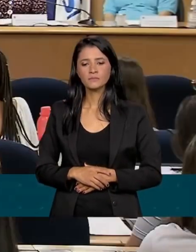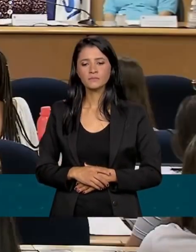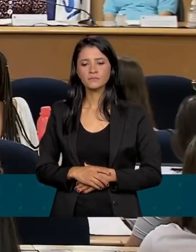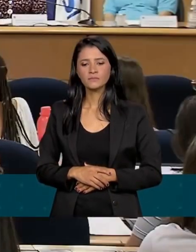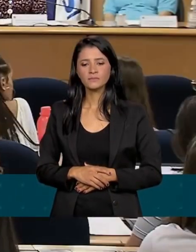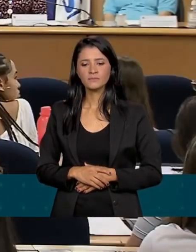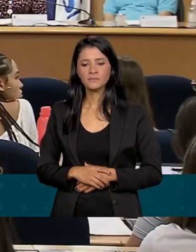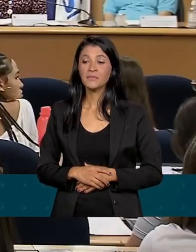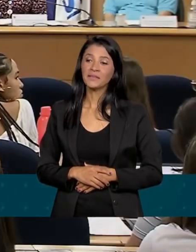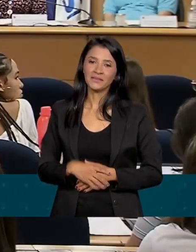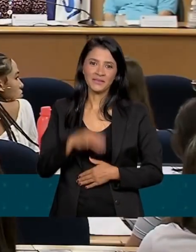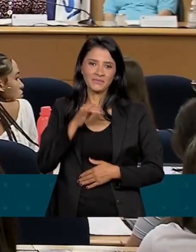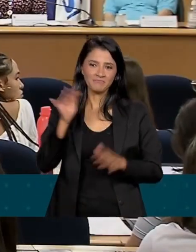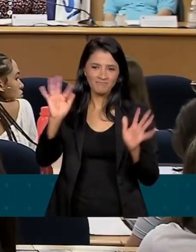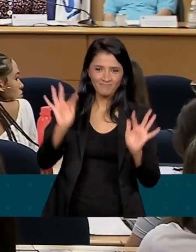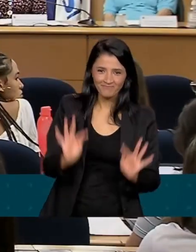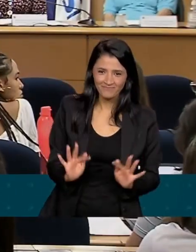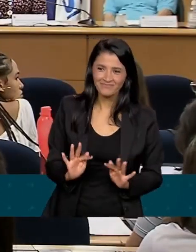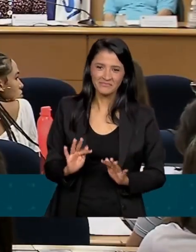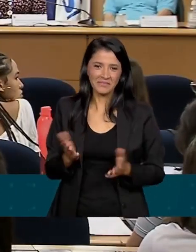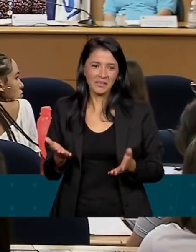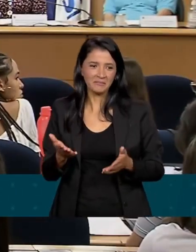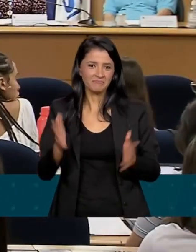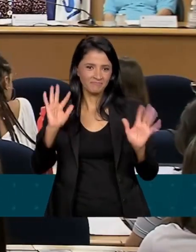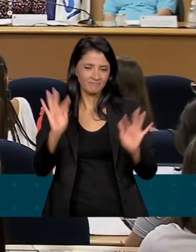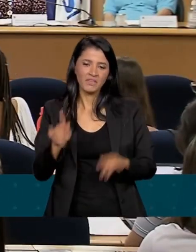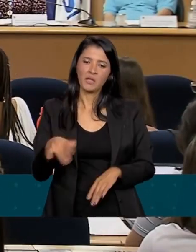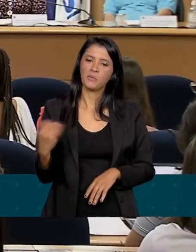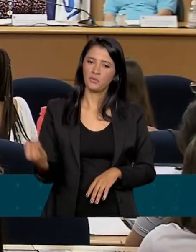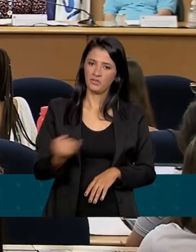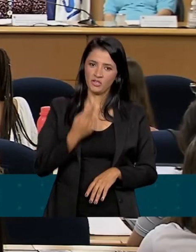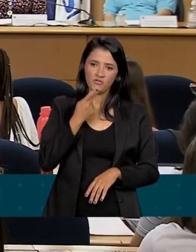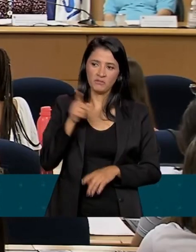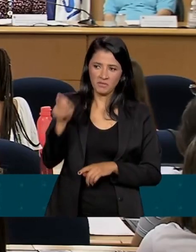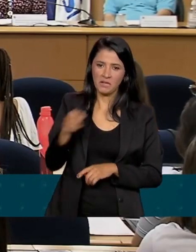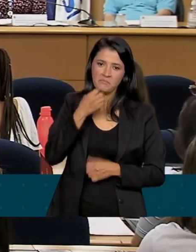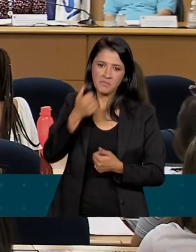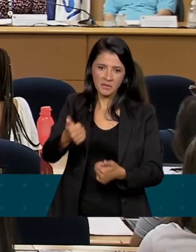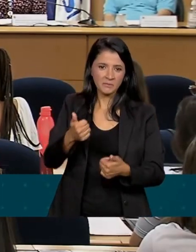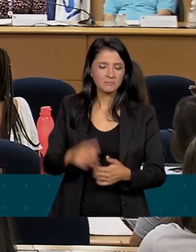Felizmente, né? Felizmente. Não. Eu acho que é muito importante dizer isso, ele está bem.